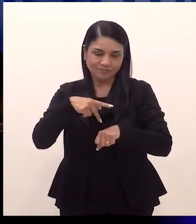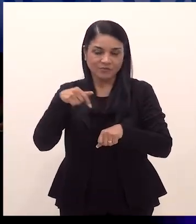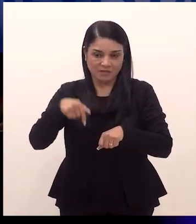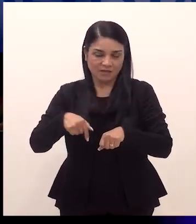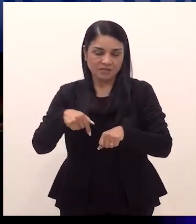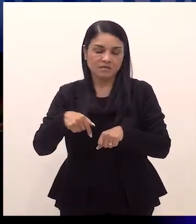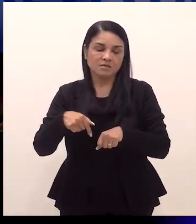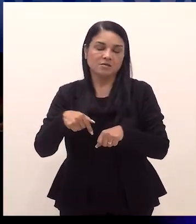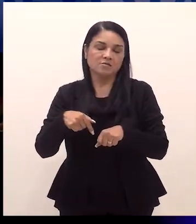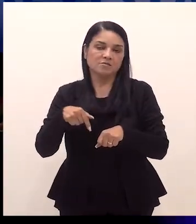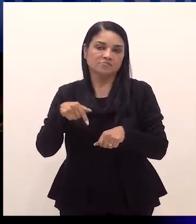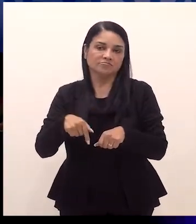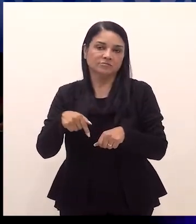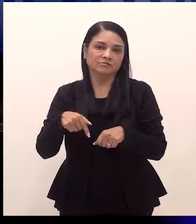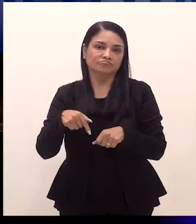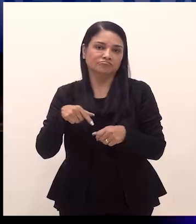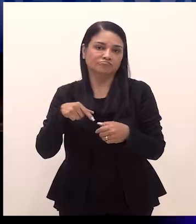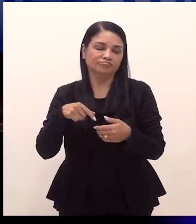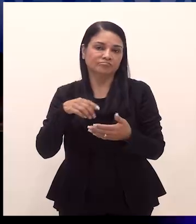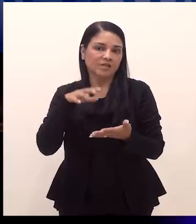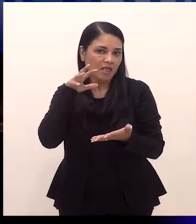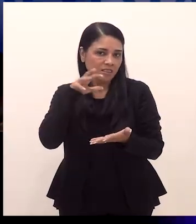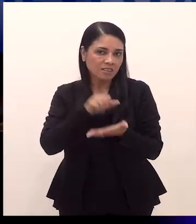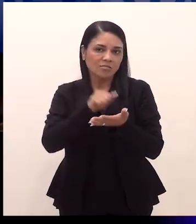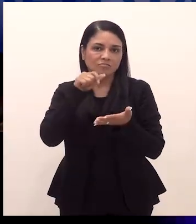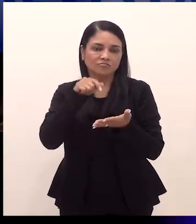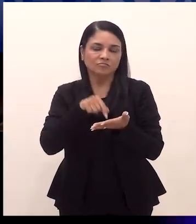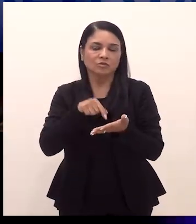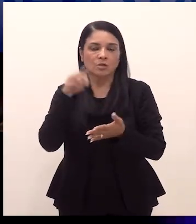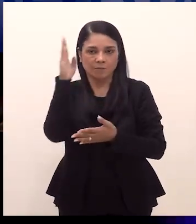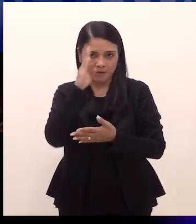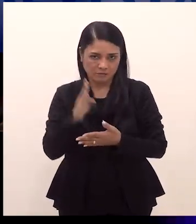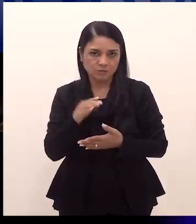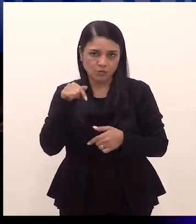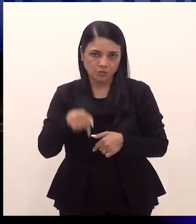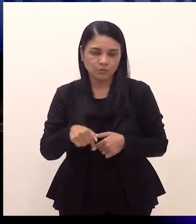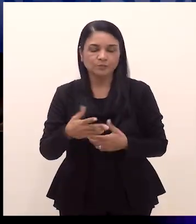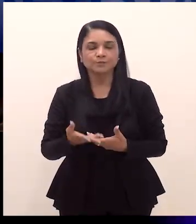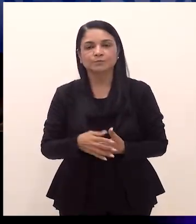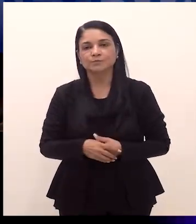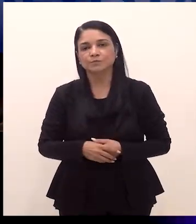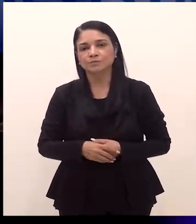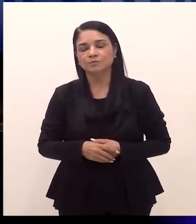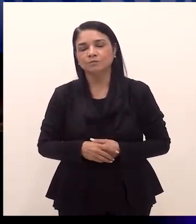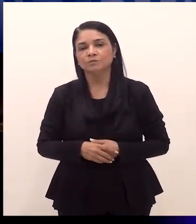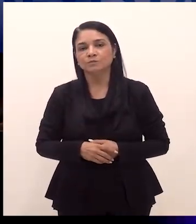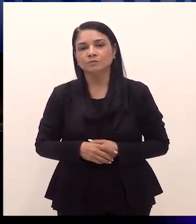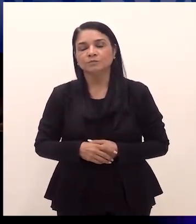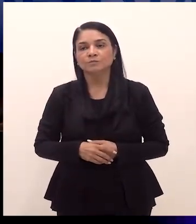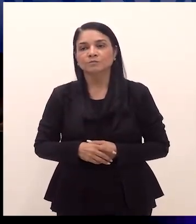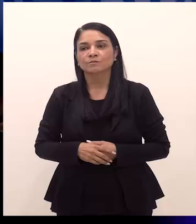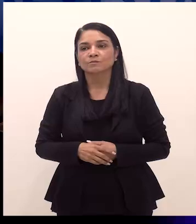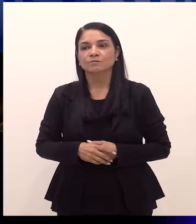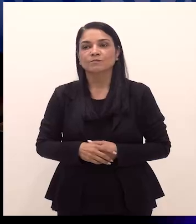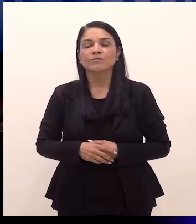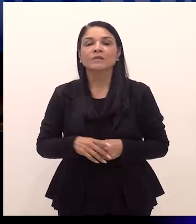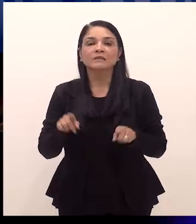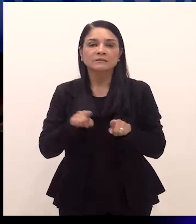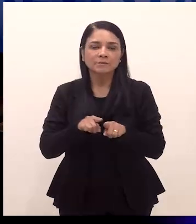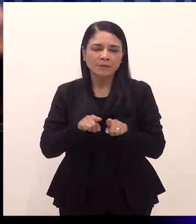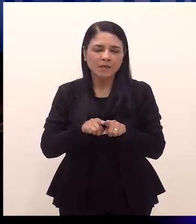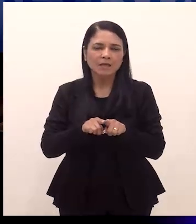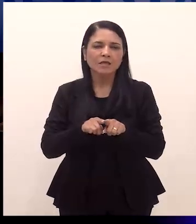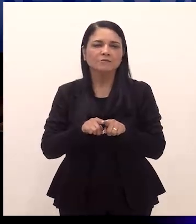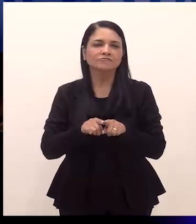se radicou brasileira e se naturalizou, né, quero dizer, brasileira, e